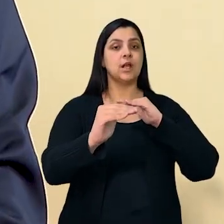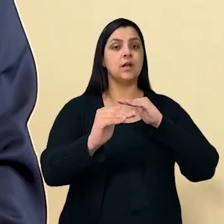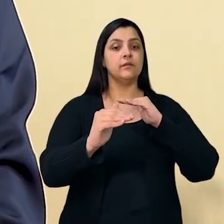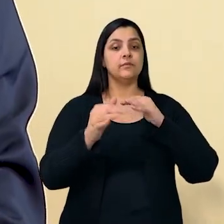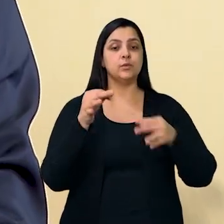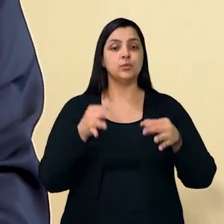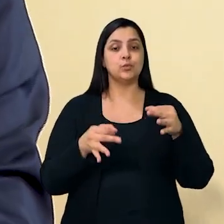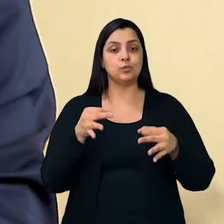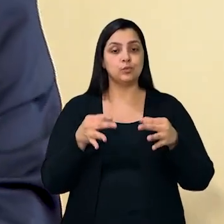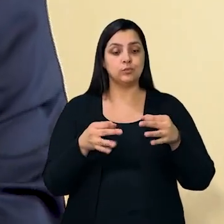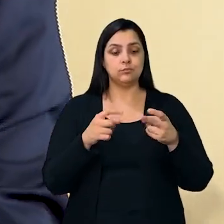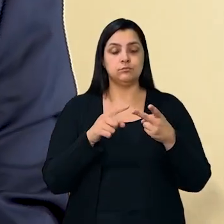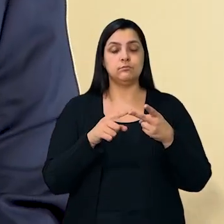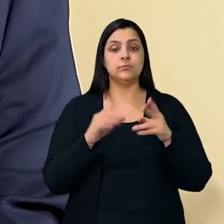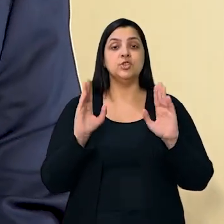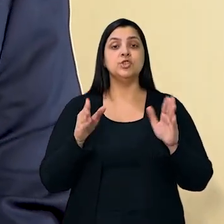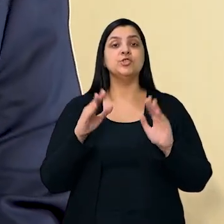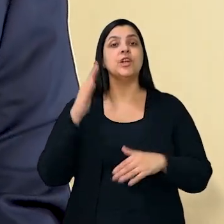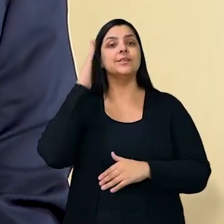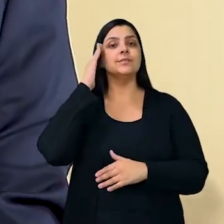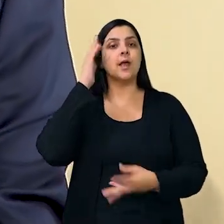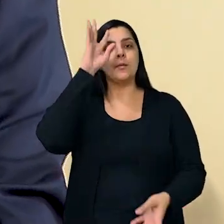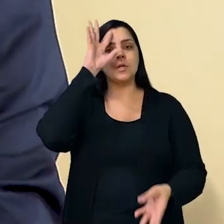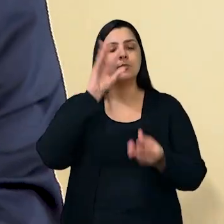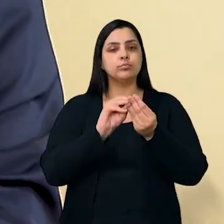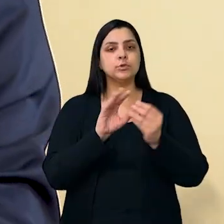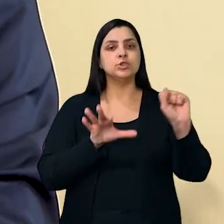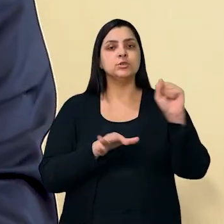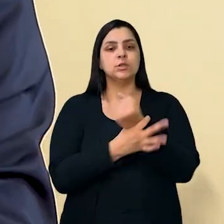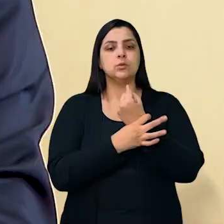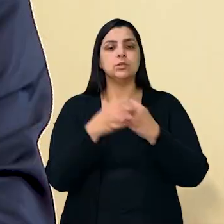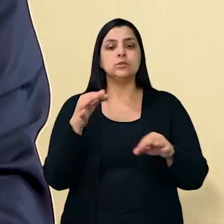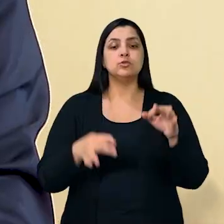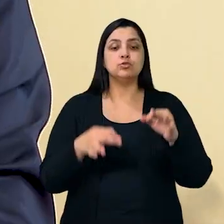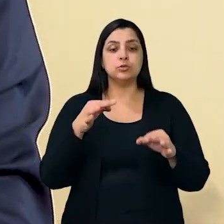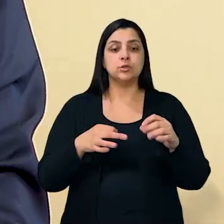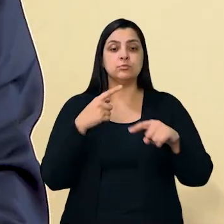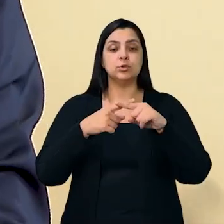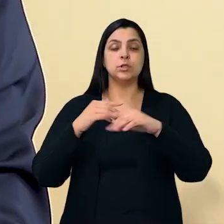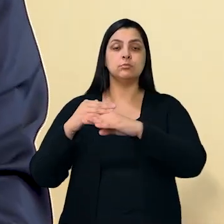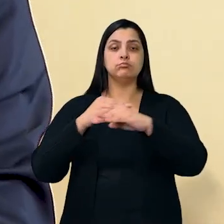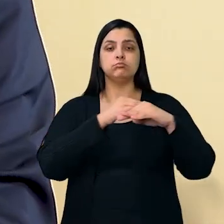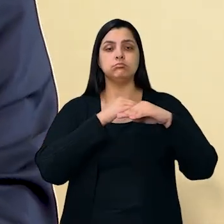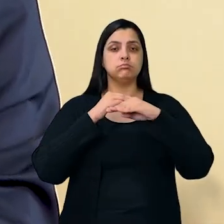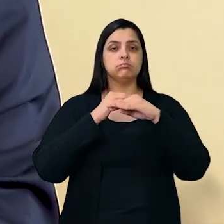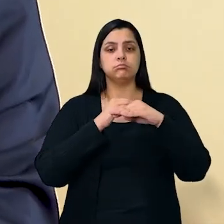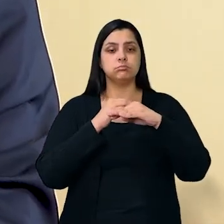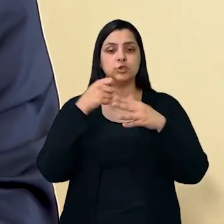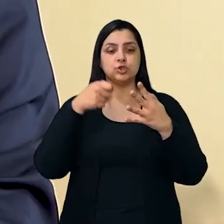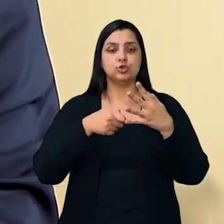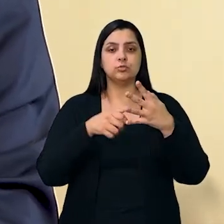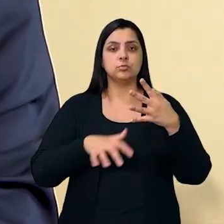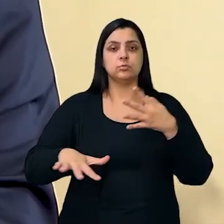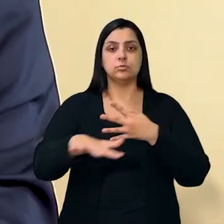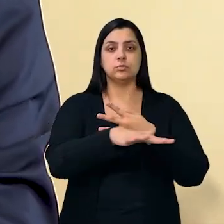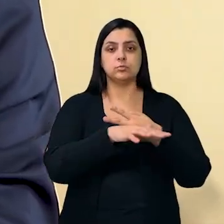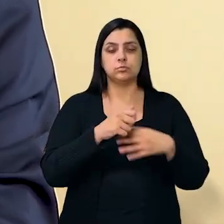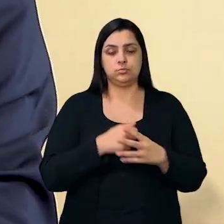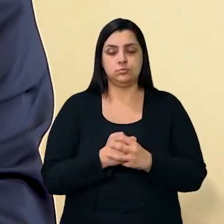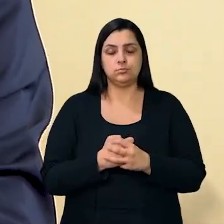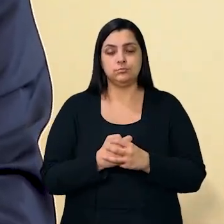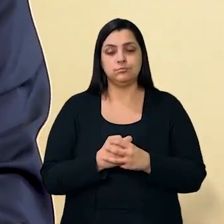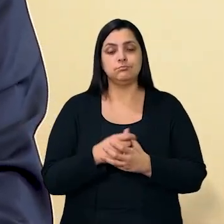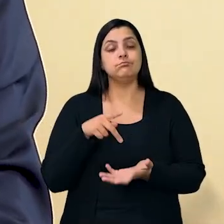estabilidade, uma previsibilidade e uma segurança jurídica através da uniformização da jurisprudência.